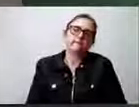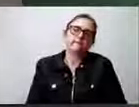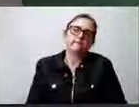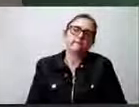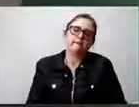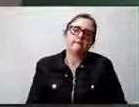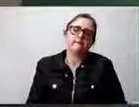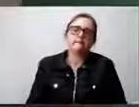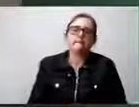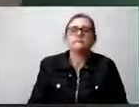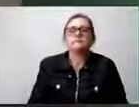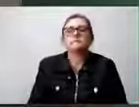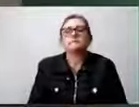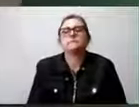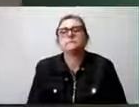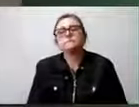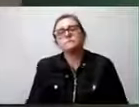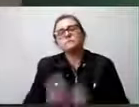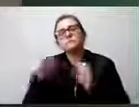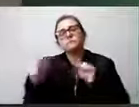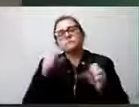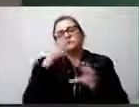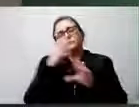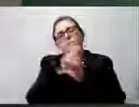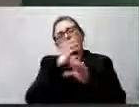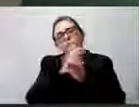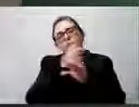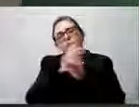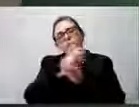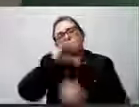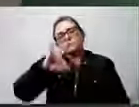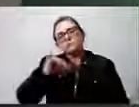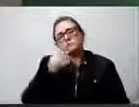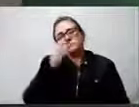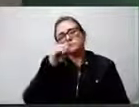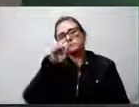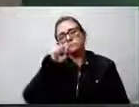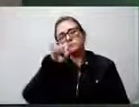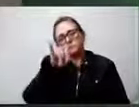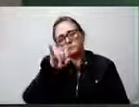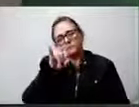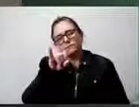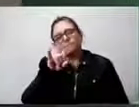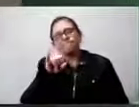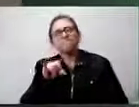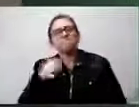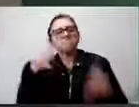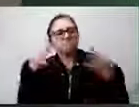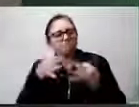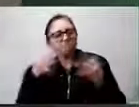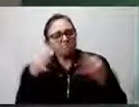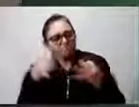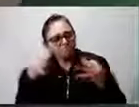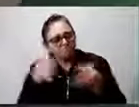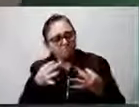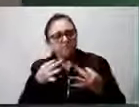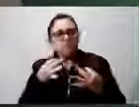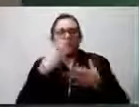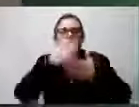Maurício, posso só completar um detalhe? A Josi foi, assim, impecável na colocação. Nathalie, além de todas